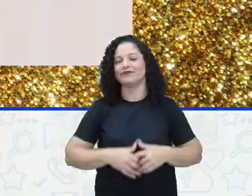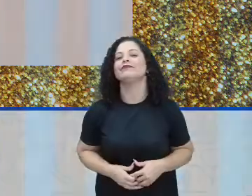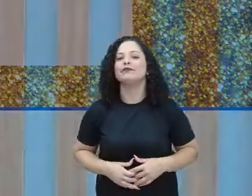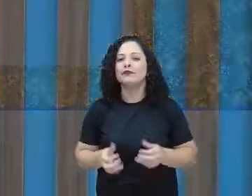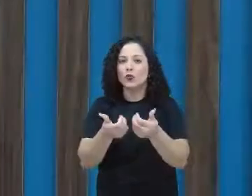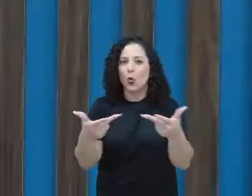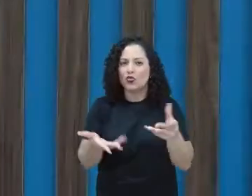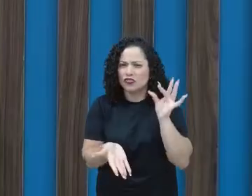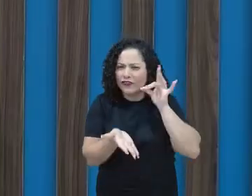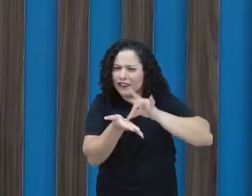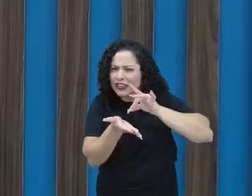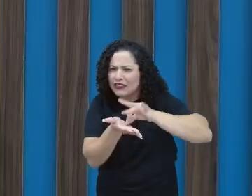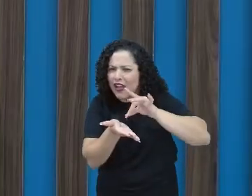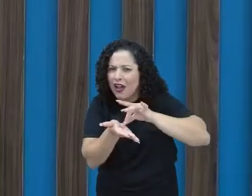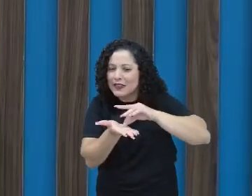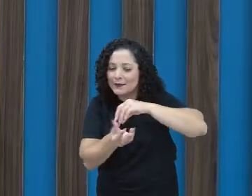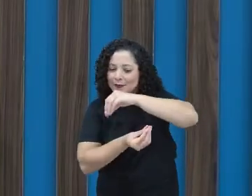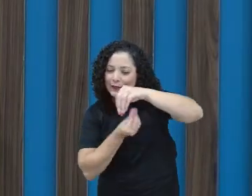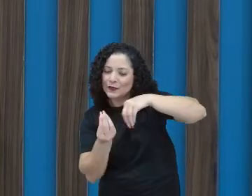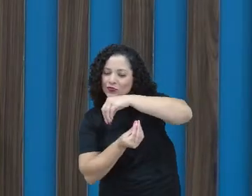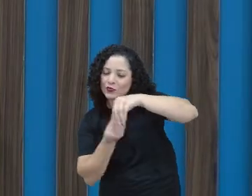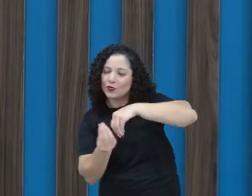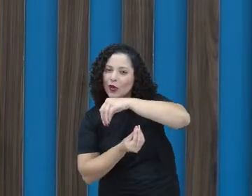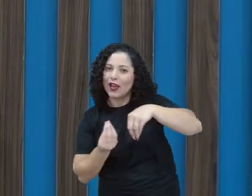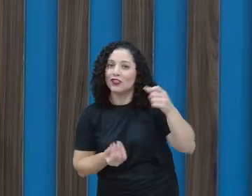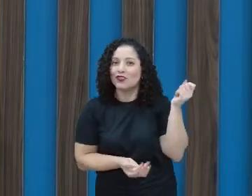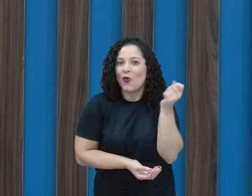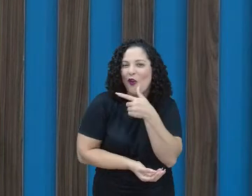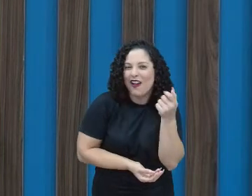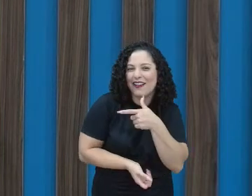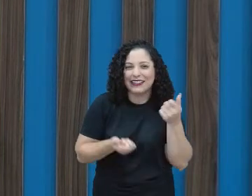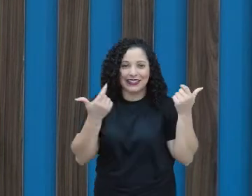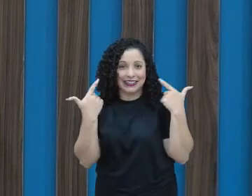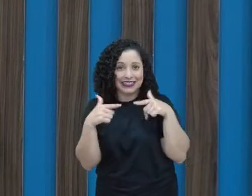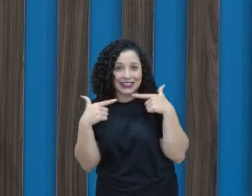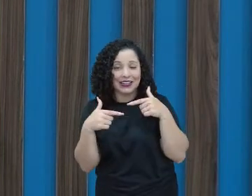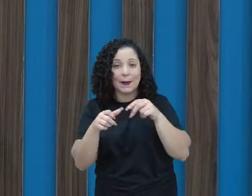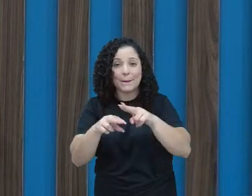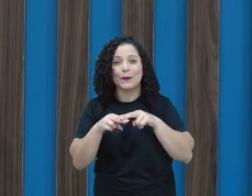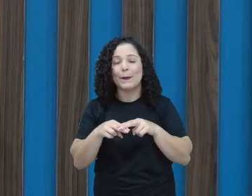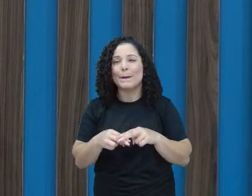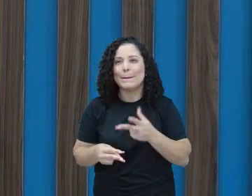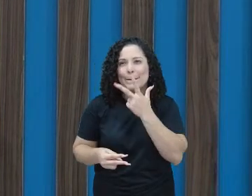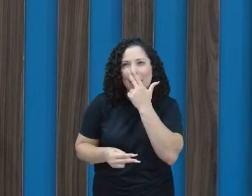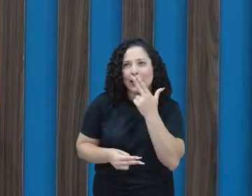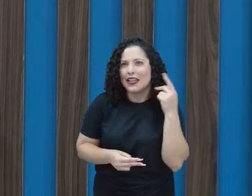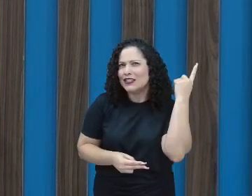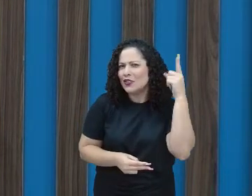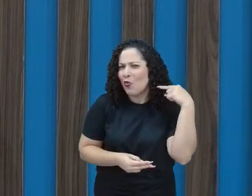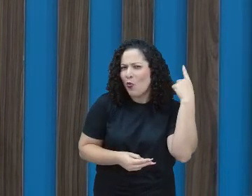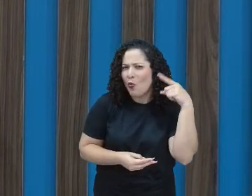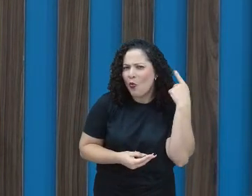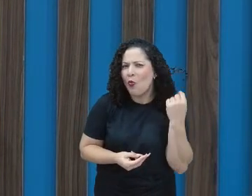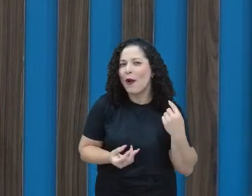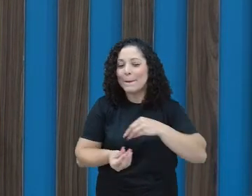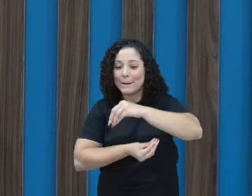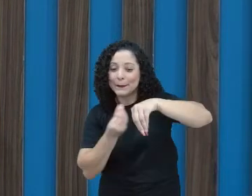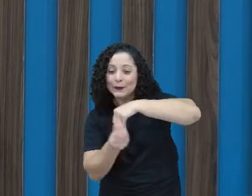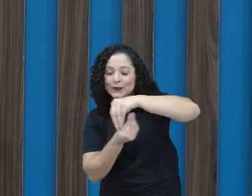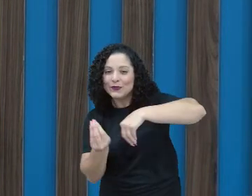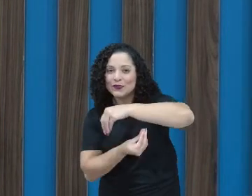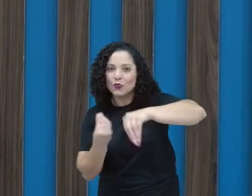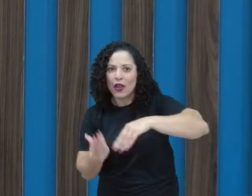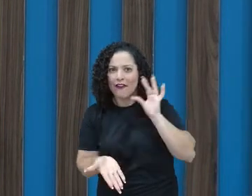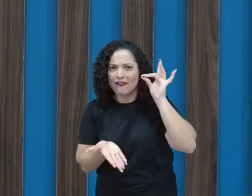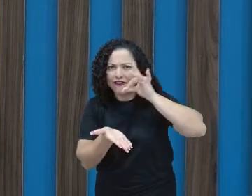Coisas sensatas revestidas de loucura. Porque parece loucura porque sai do comum. Isso, né? Exatamente. O